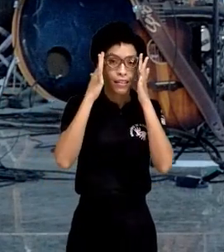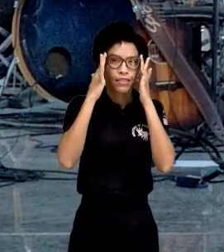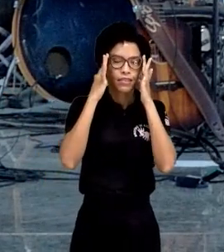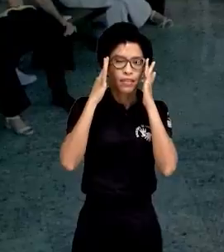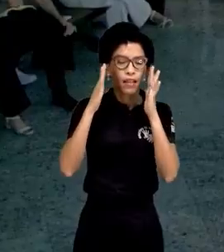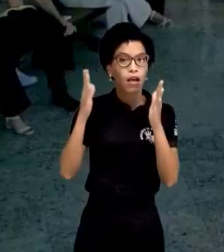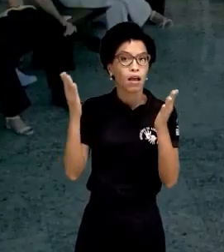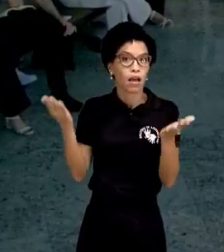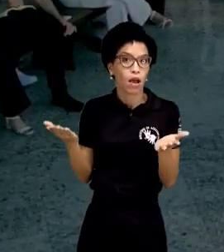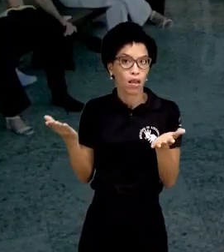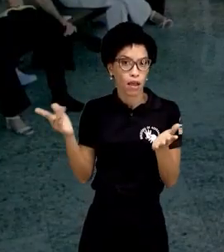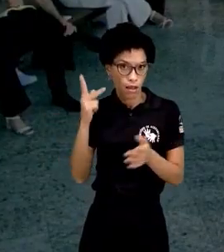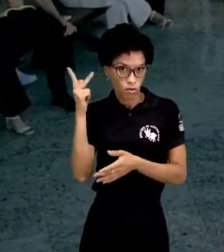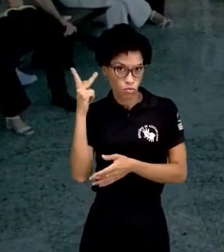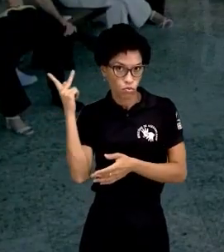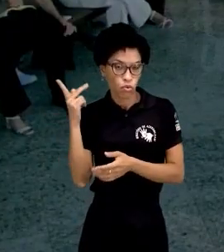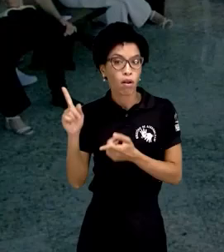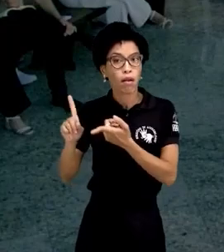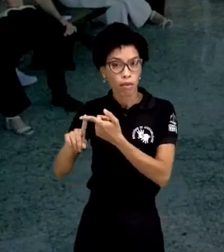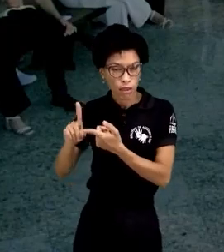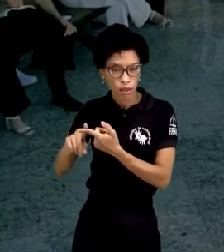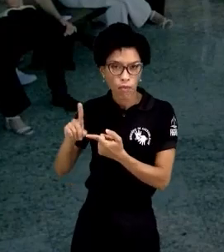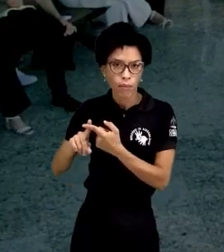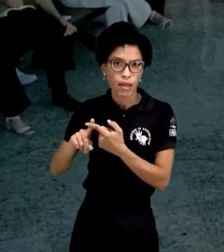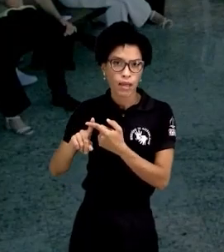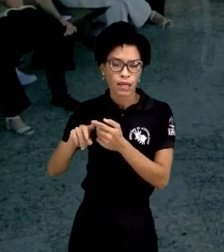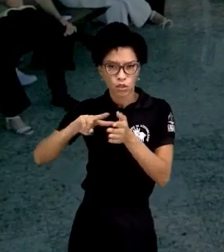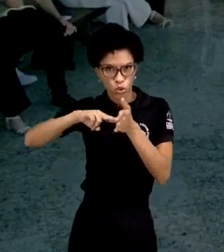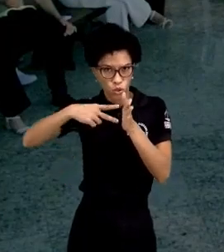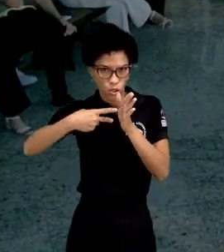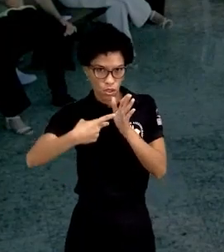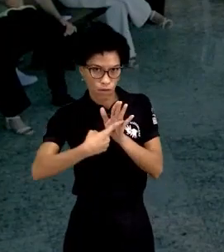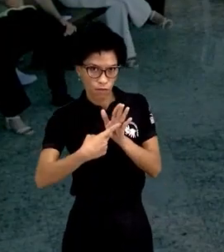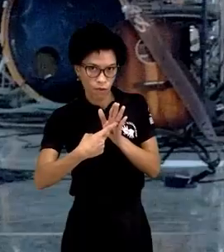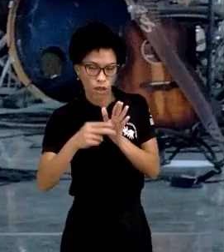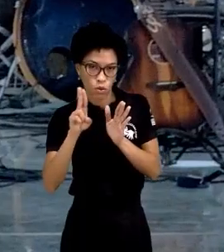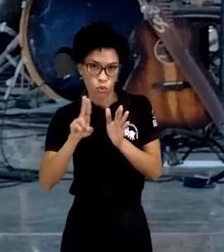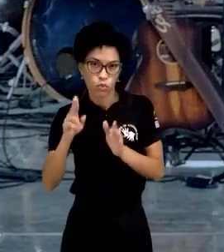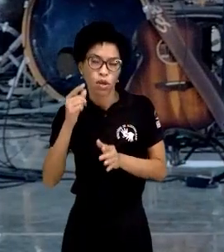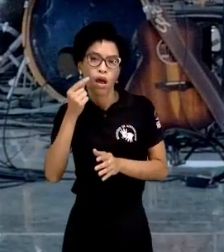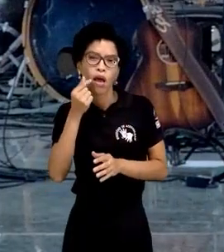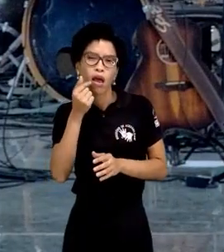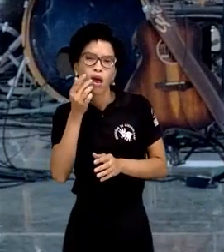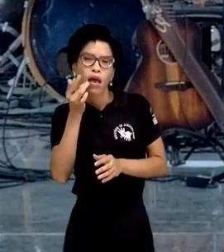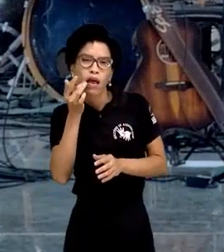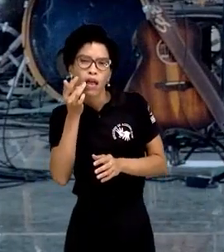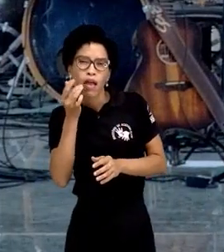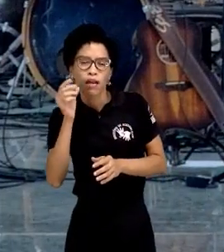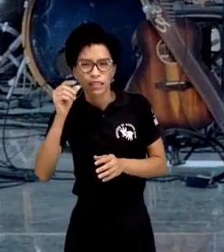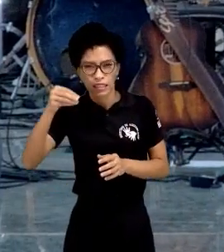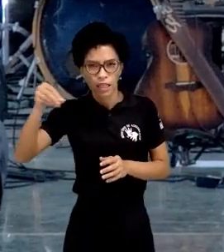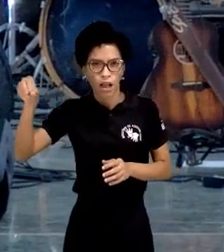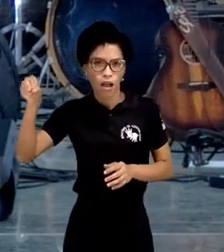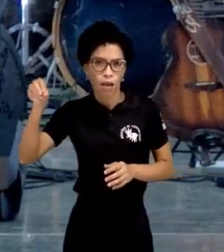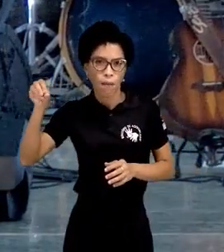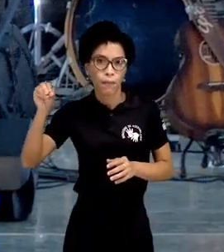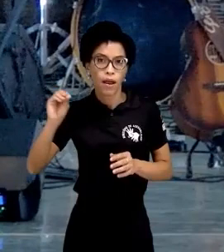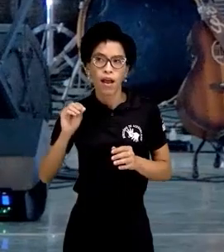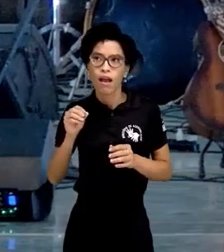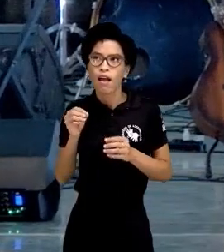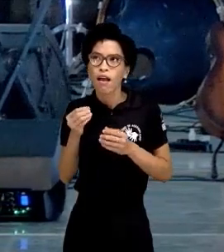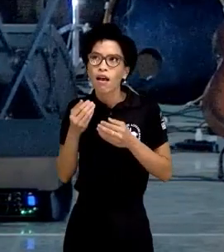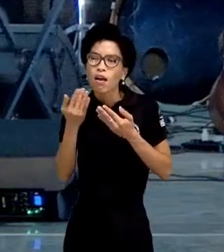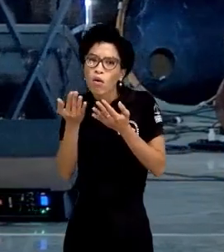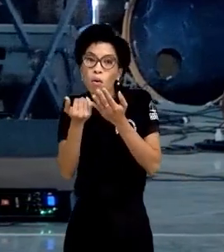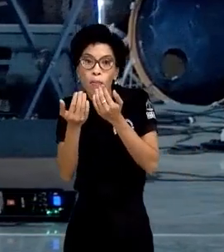tem problema com suas taxas, né? Você enfia o pé no sal. Se você for para a casa de algum colega seu, que tem alguém que tem problema e não pode comer sal